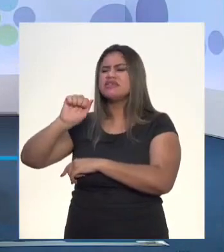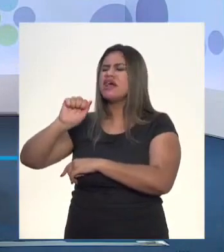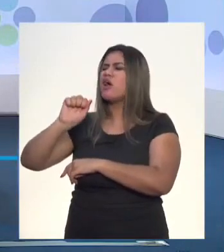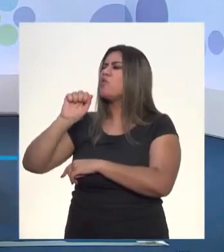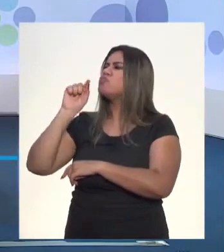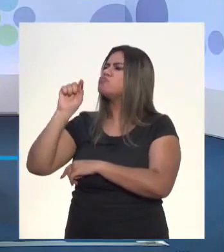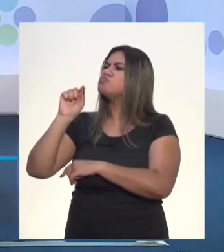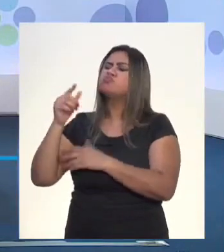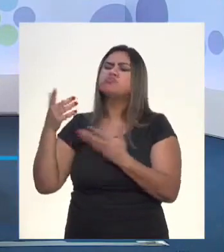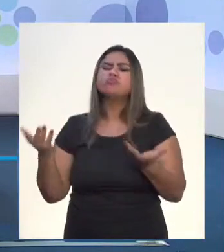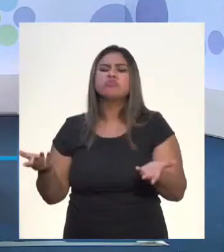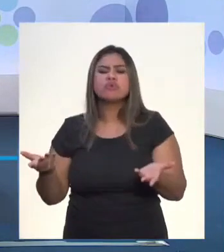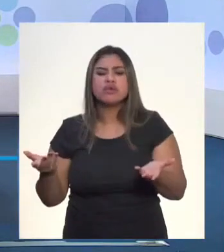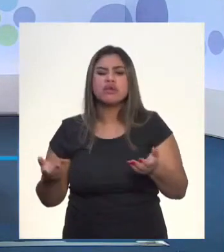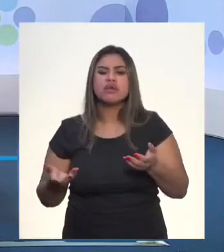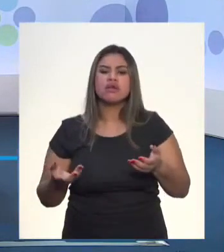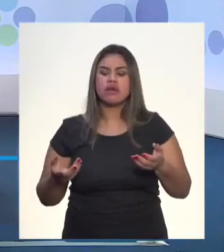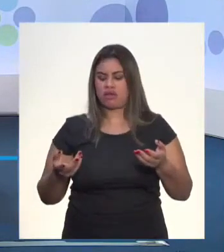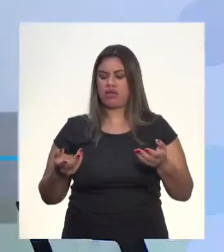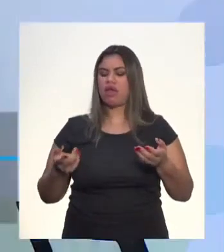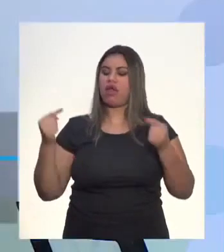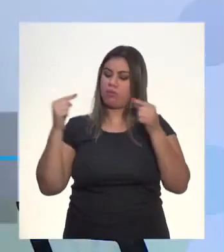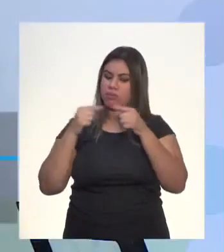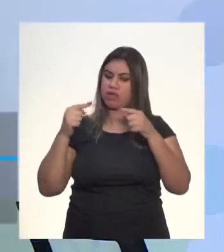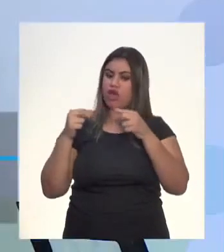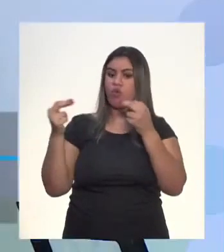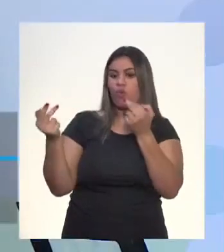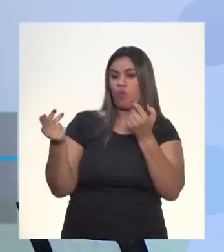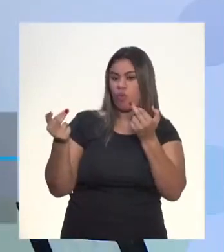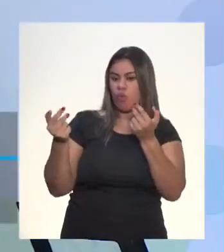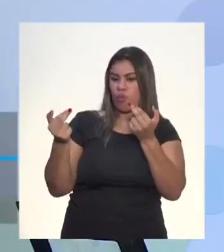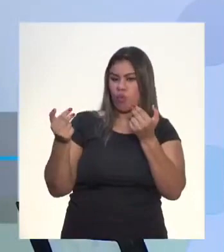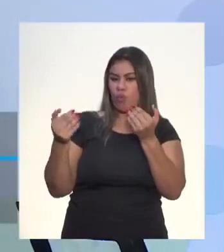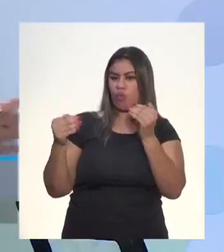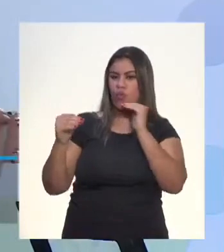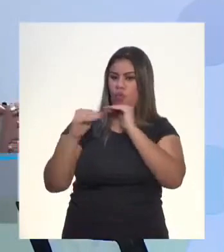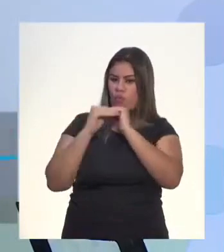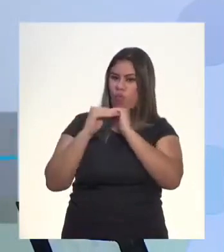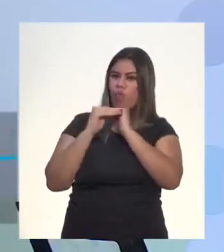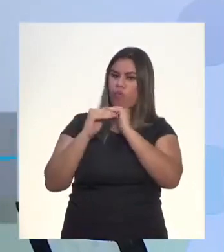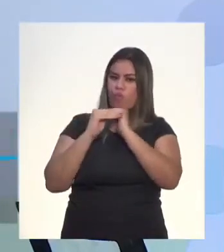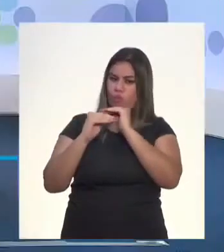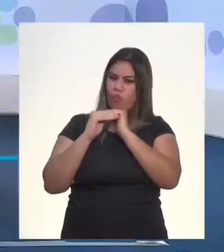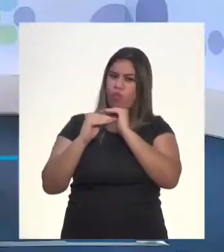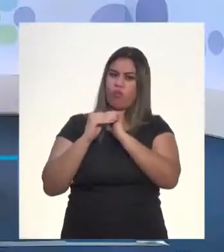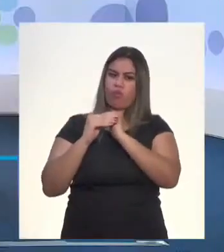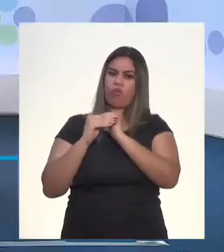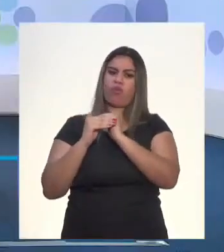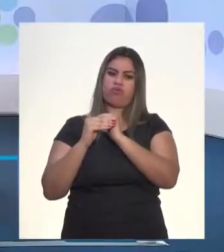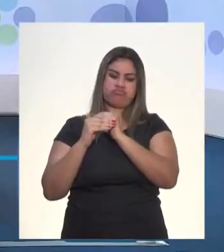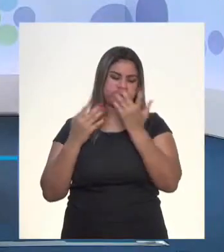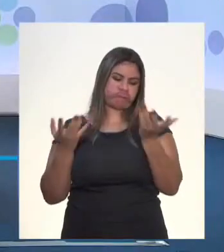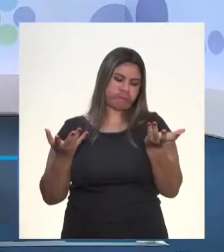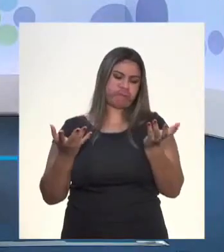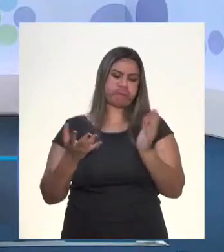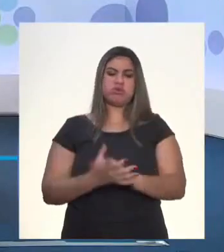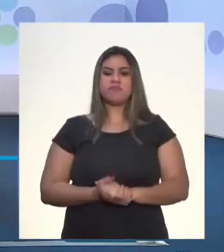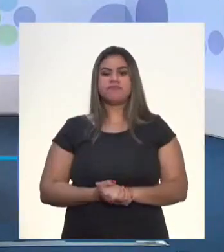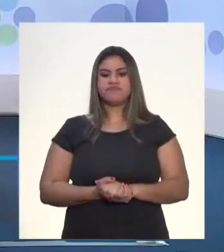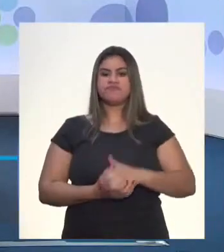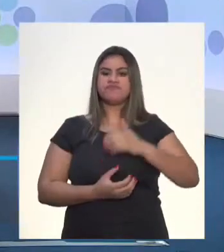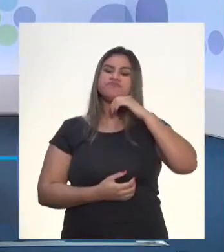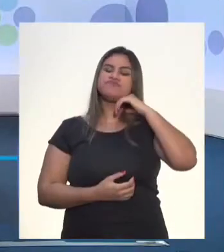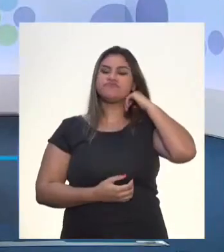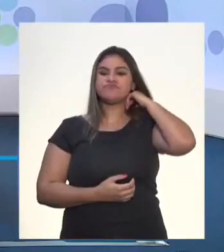Algo assimétrico é algo que não é parecido um com o outro, né? É que não está em pé de igualdade, né? Não, parece que não é igual. Mas, ao